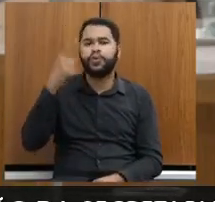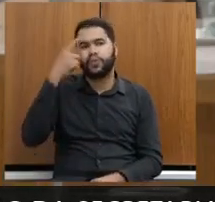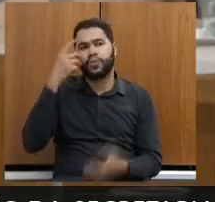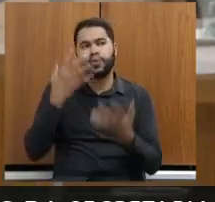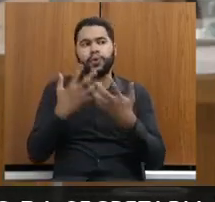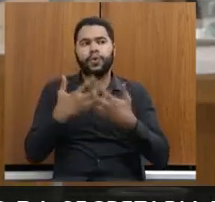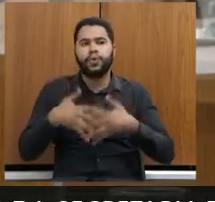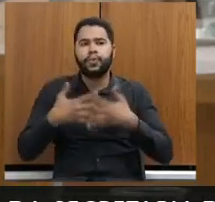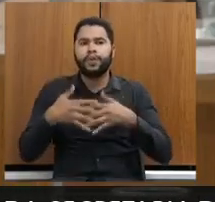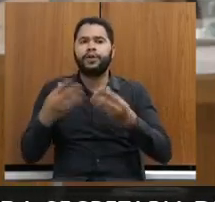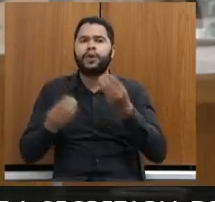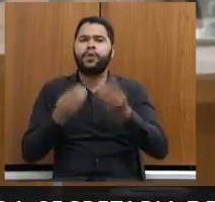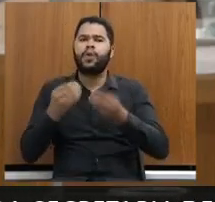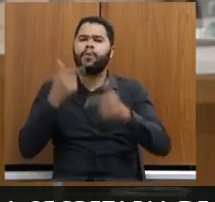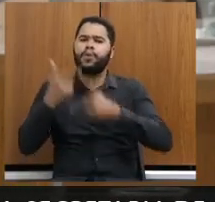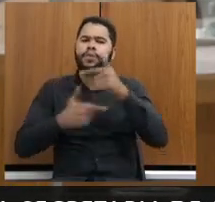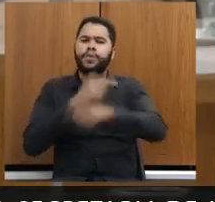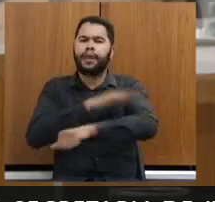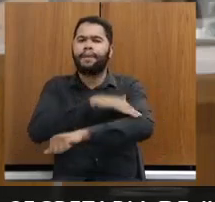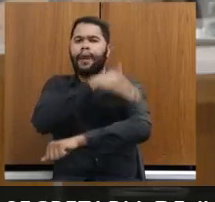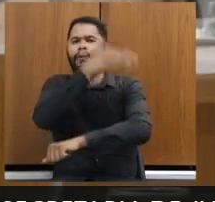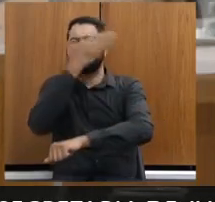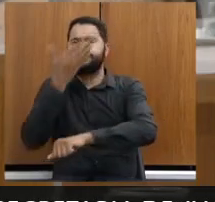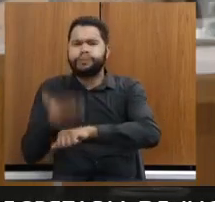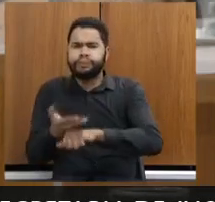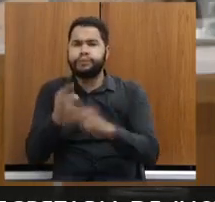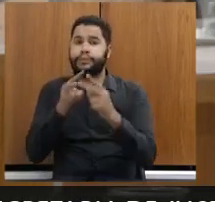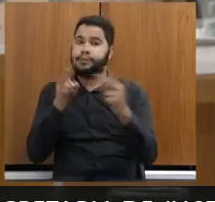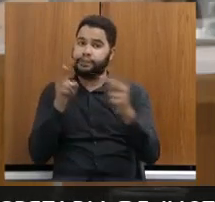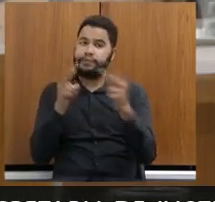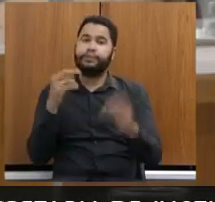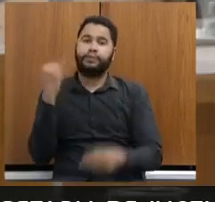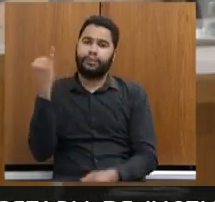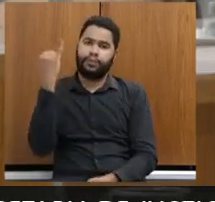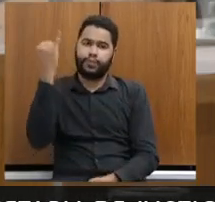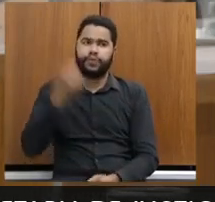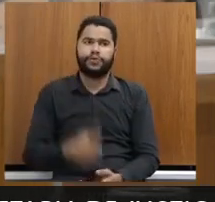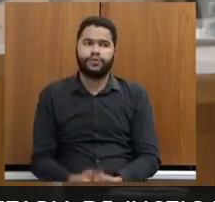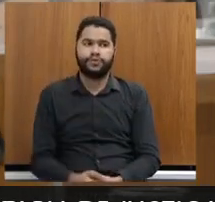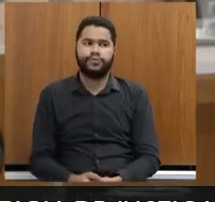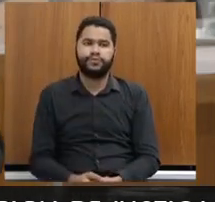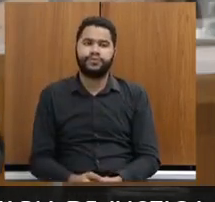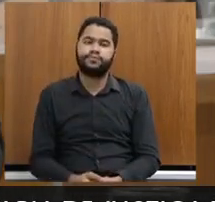na questão do plantão digital e seria muito importante é